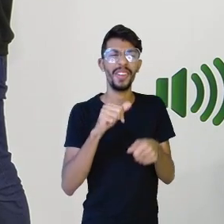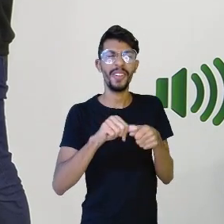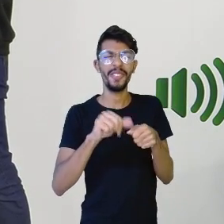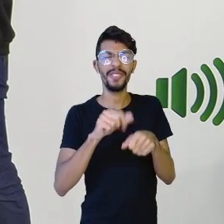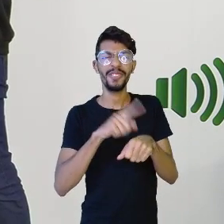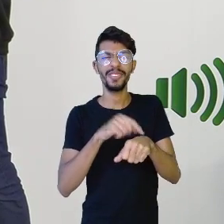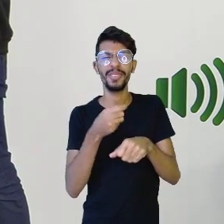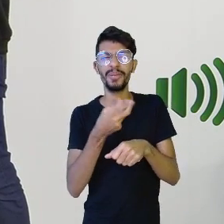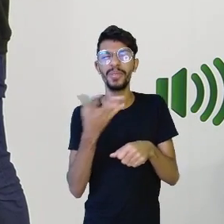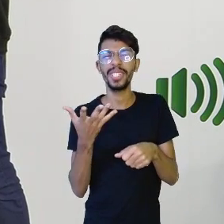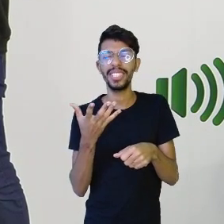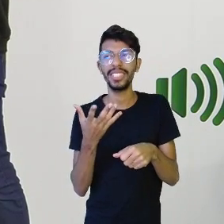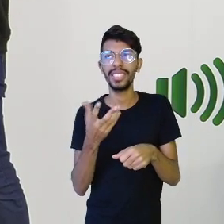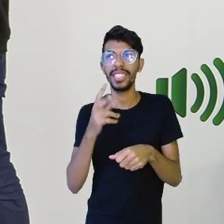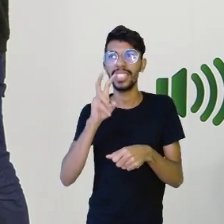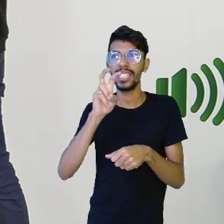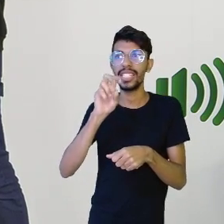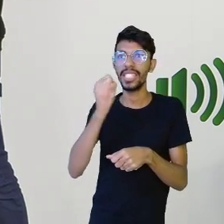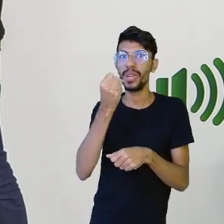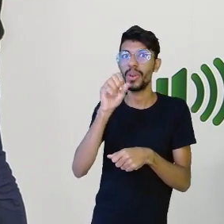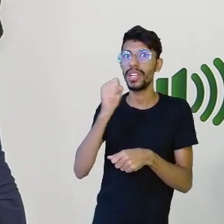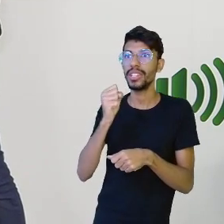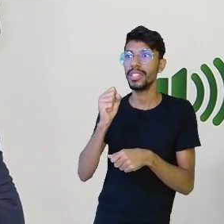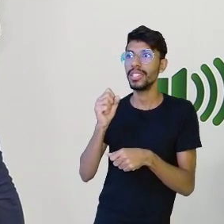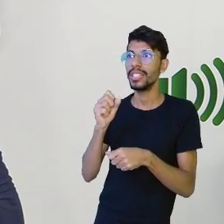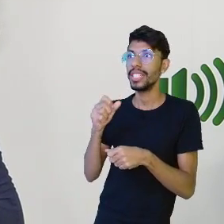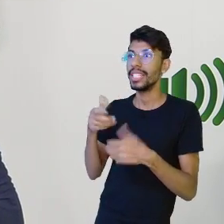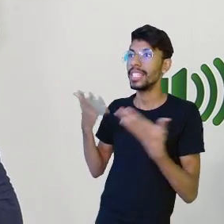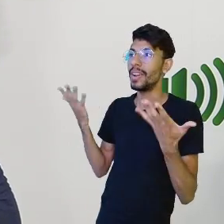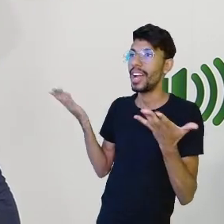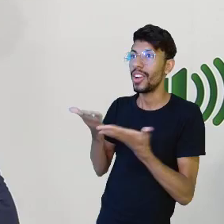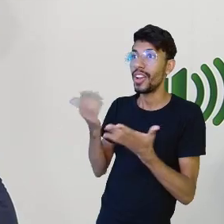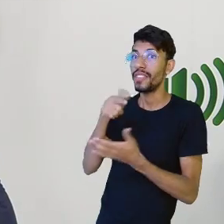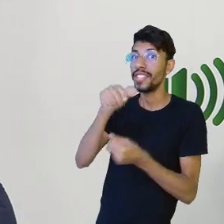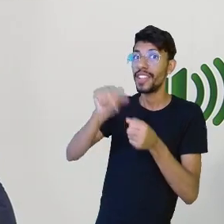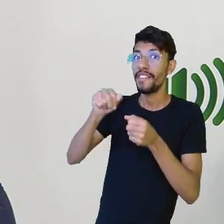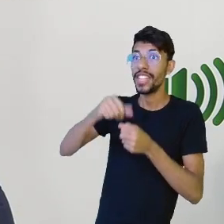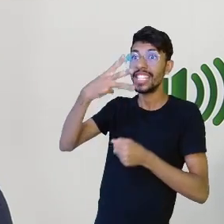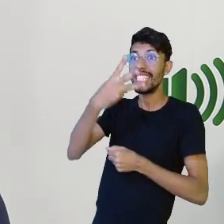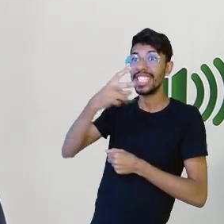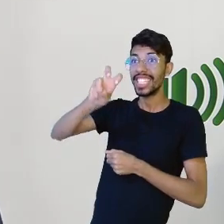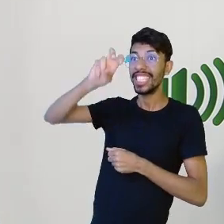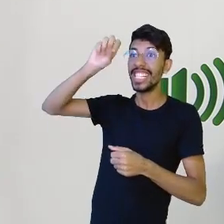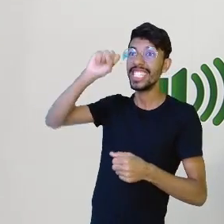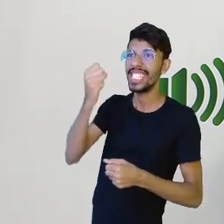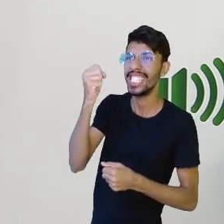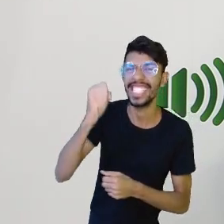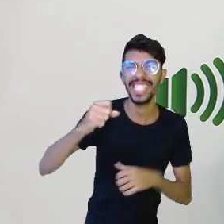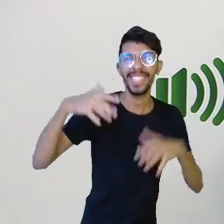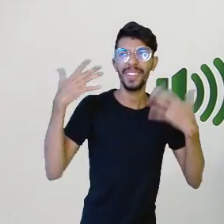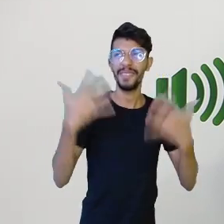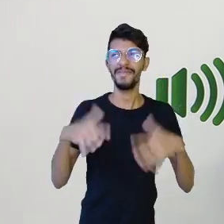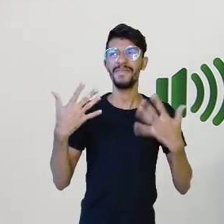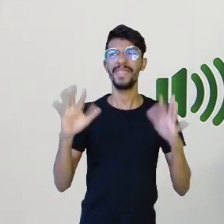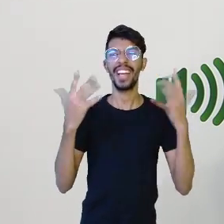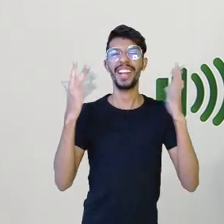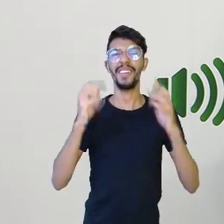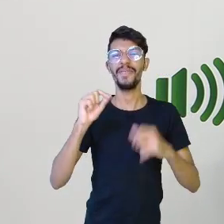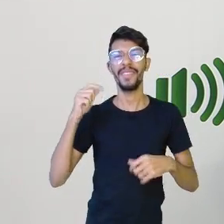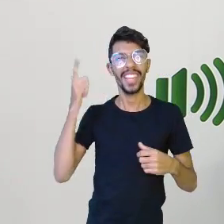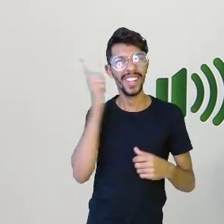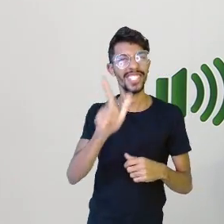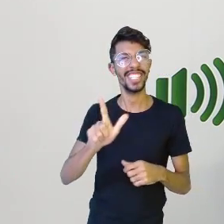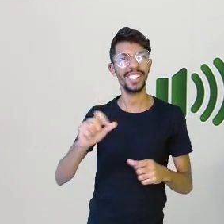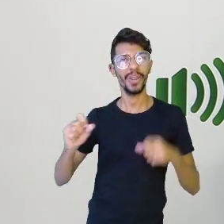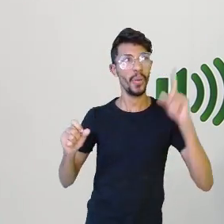Sandra. 58 segunos. Você e eu... dessa vez fez em 35 segundos, ganhou Aê! essa partida. Um almo